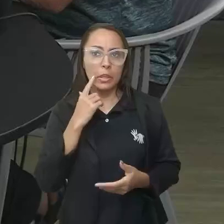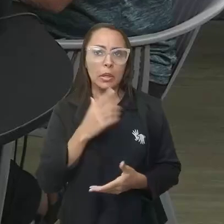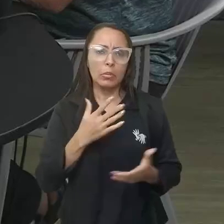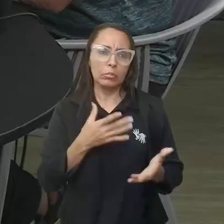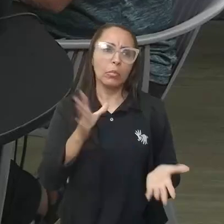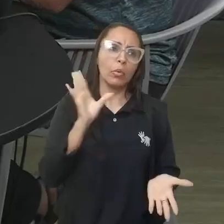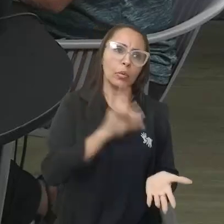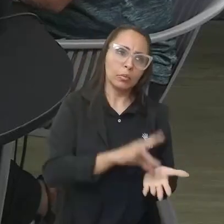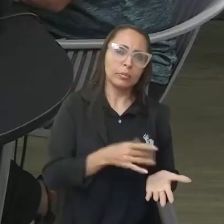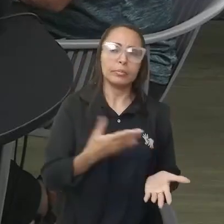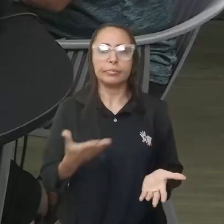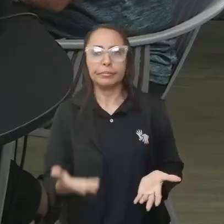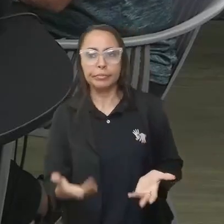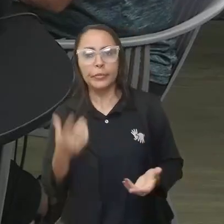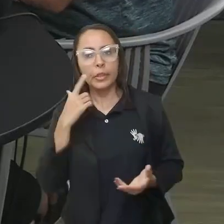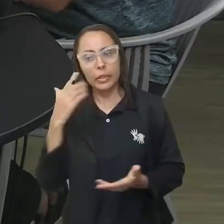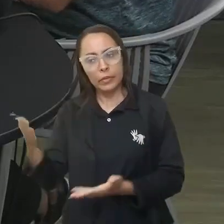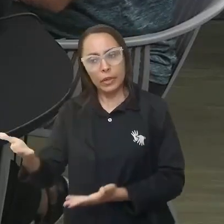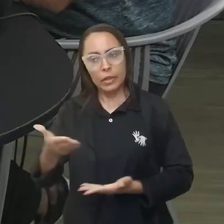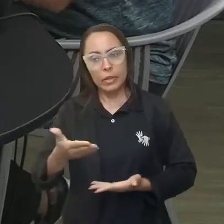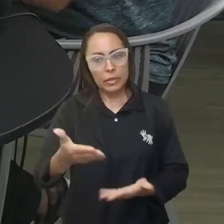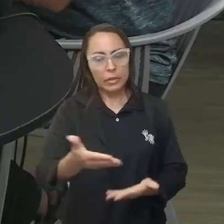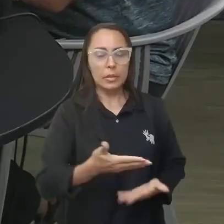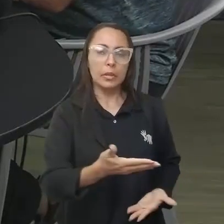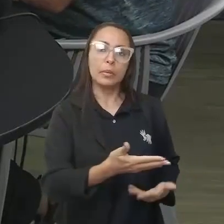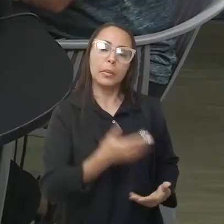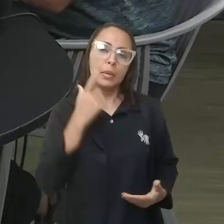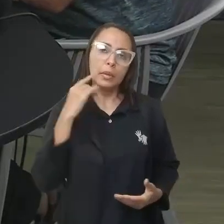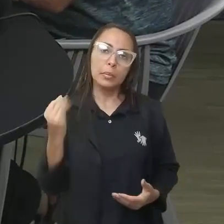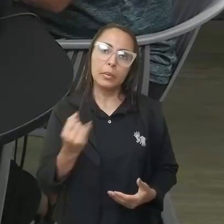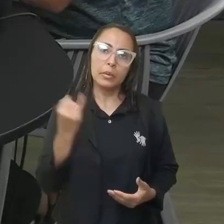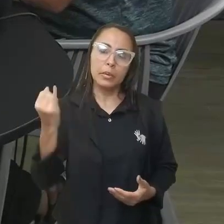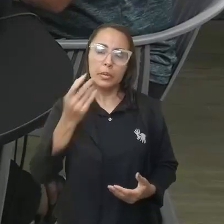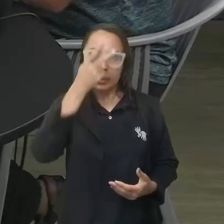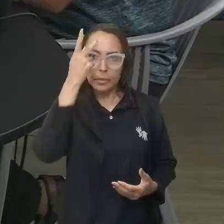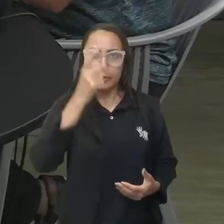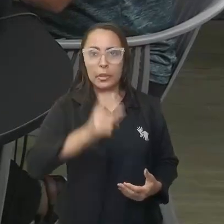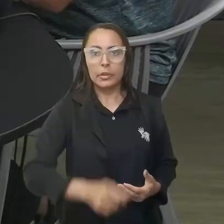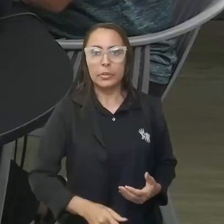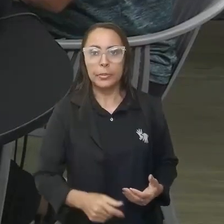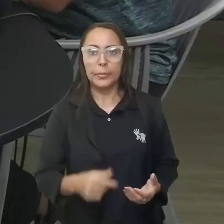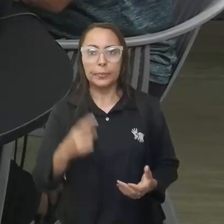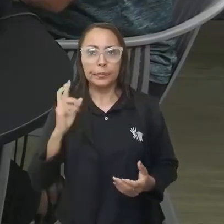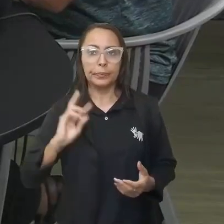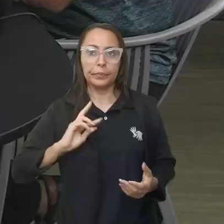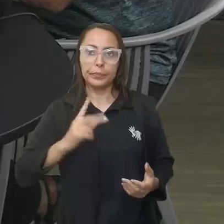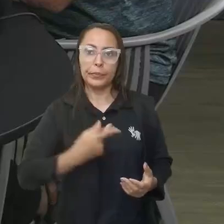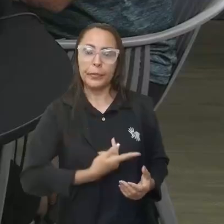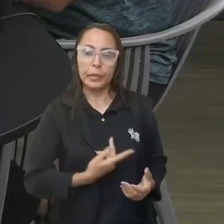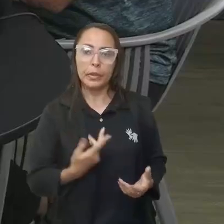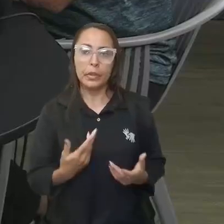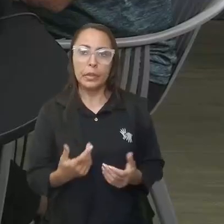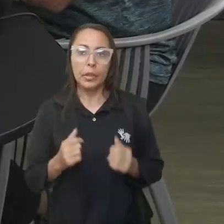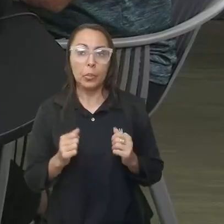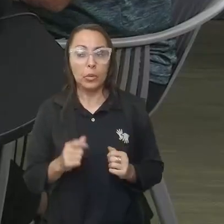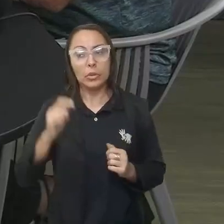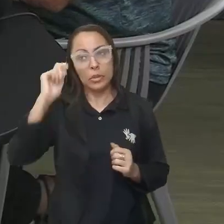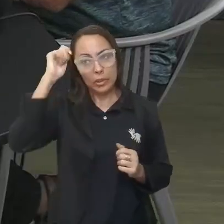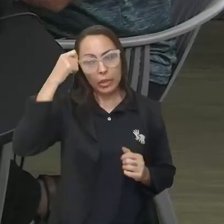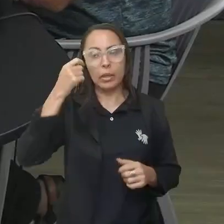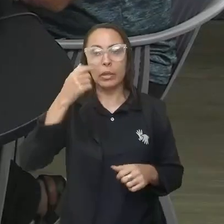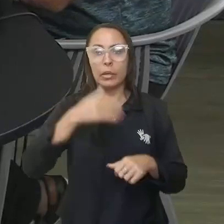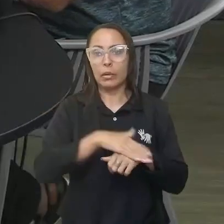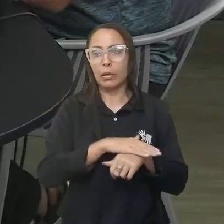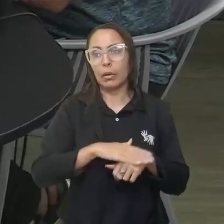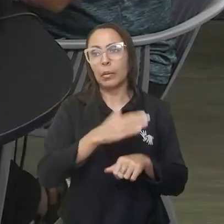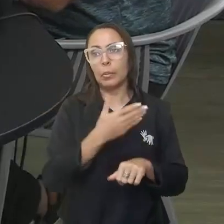mas é isso, a gente vai receber todo mundo, né? É importante a gente receber a pessoa que é trans, que além de ser trans, ela pode ser negra, pode ser branca, pode